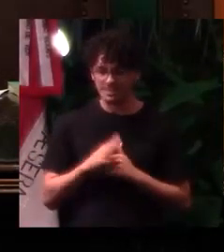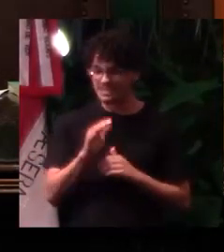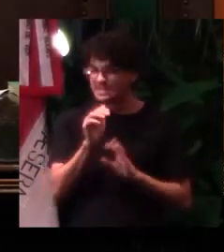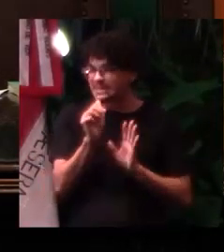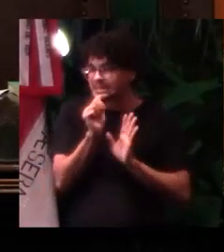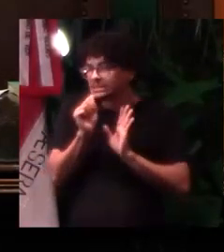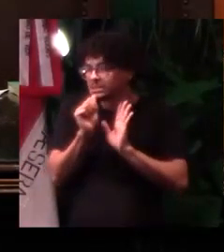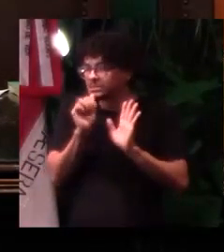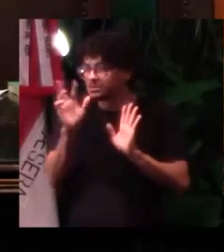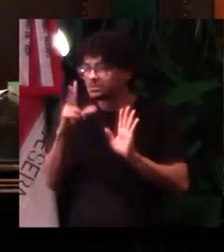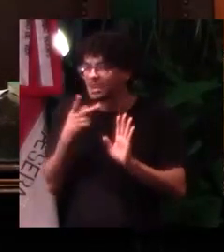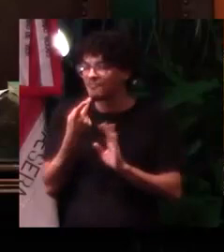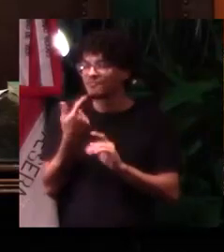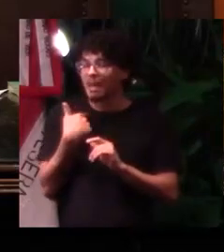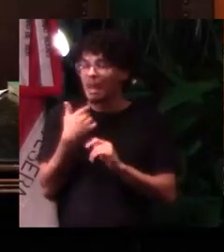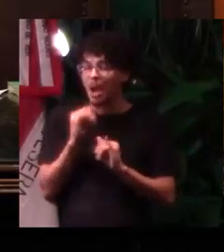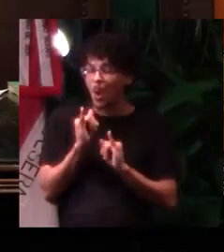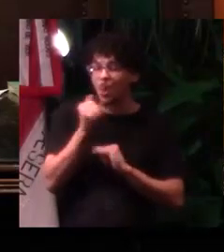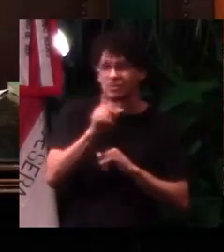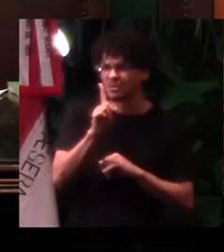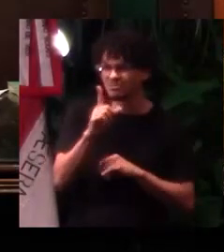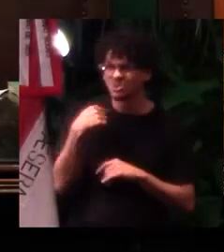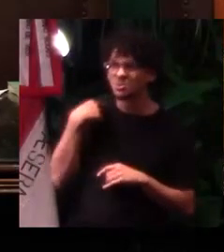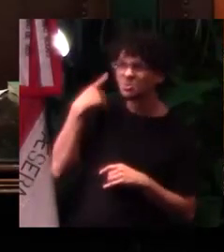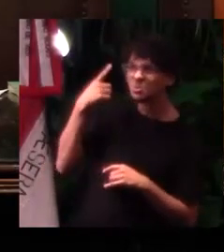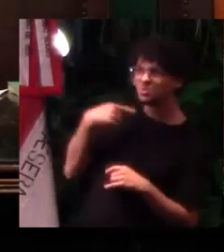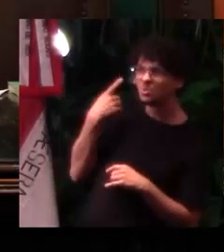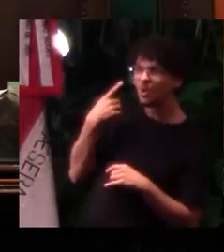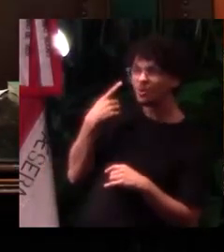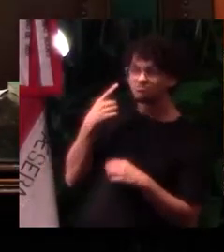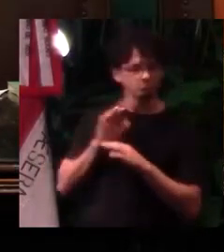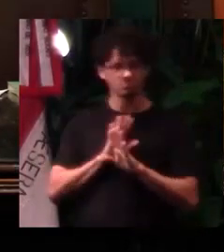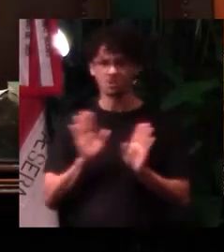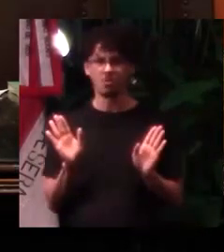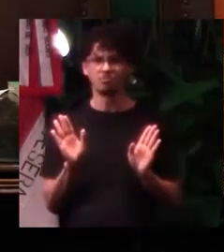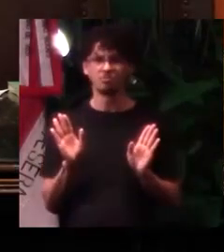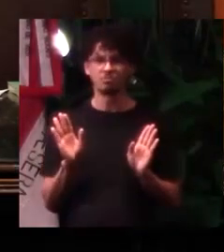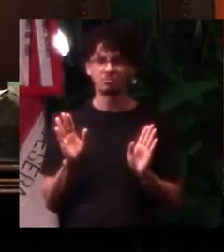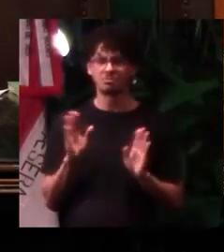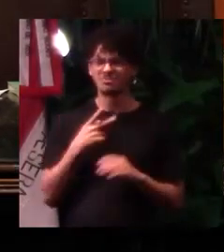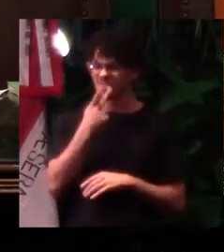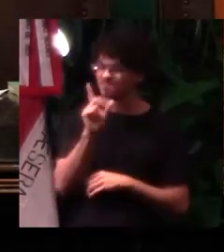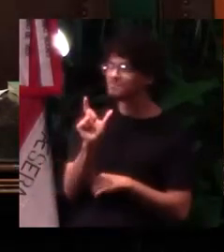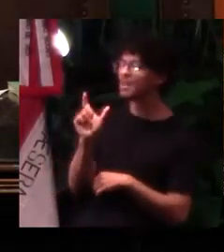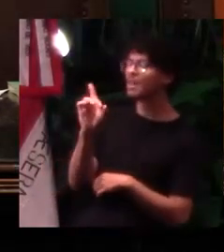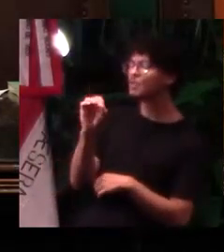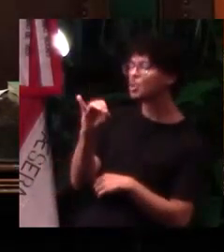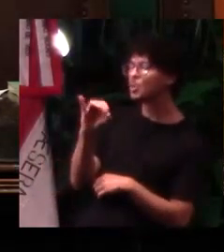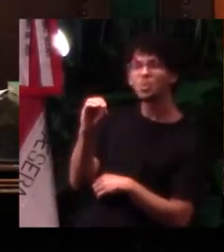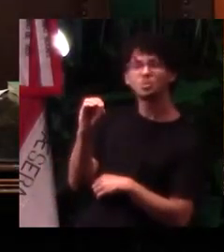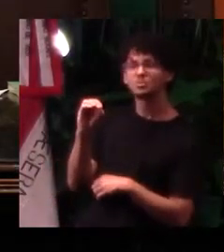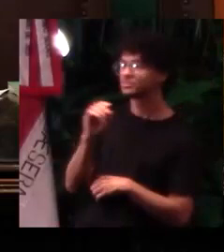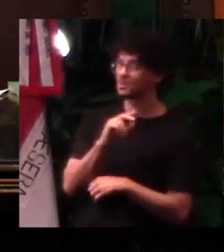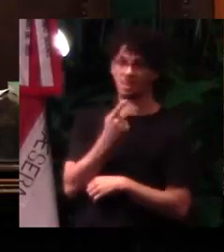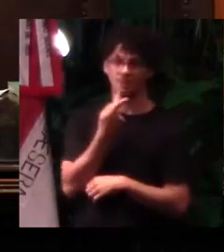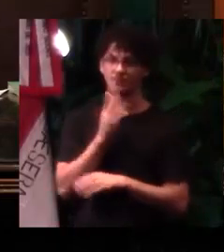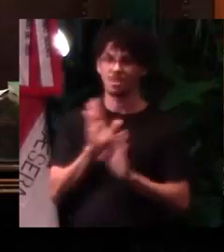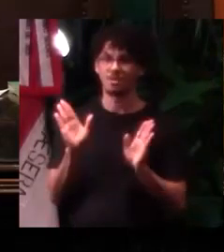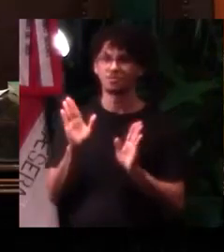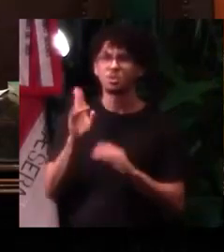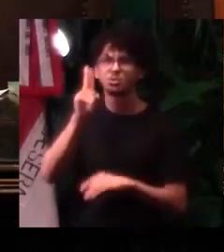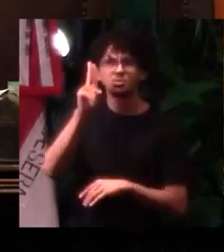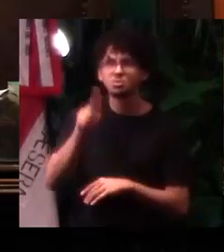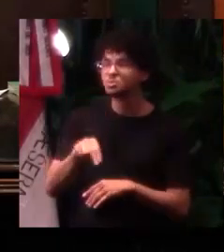véspera, sou doido? Não. Na nossa casa, a palavra doido não se falava. Nunca mais se